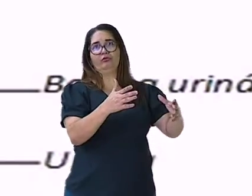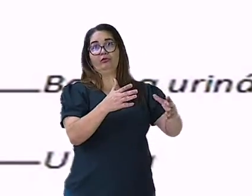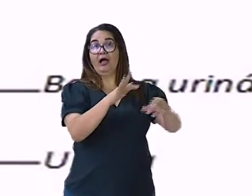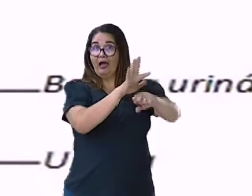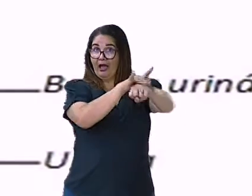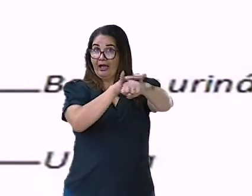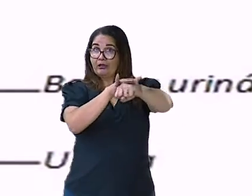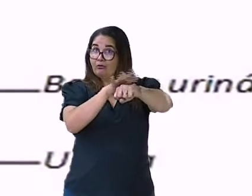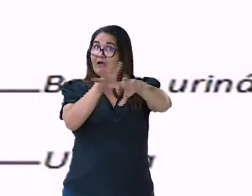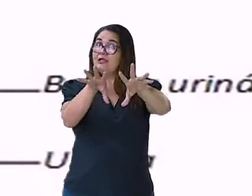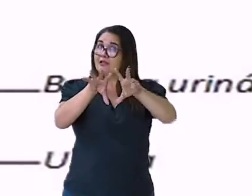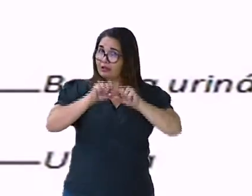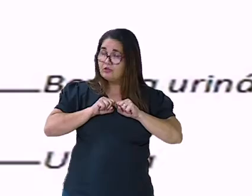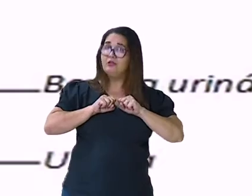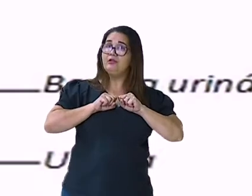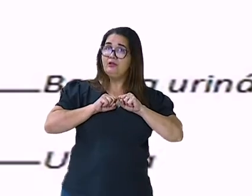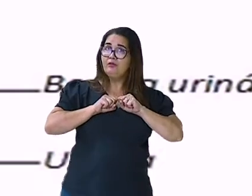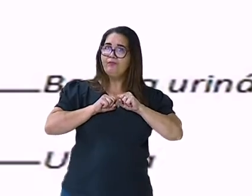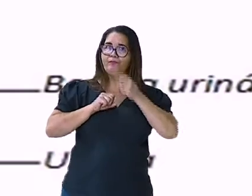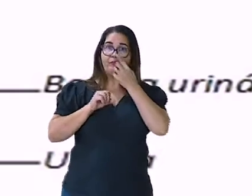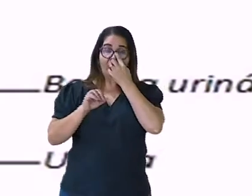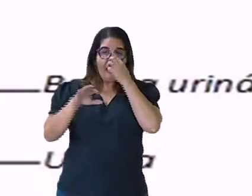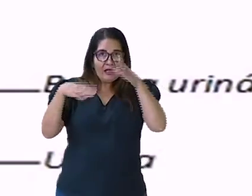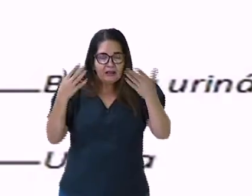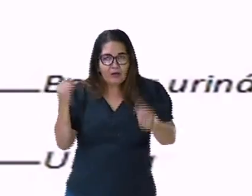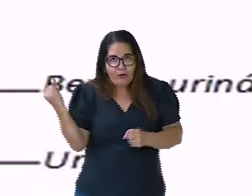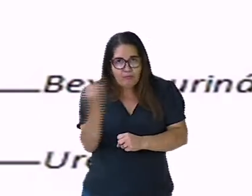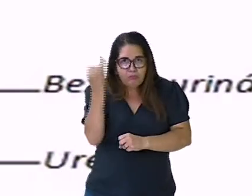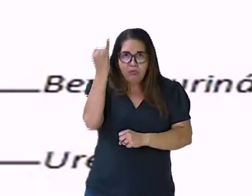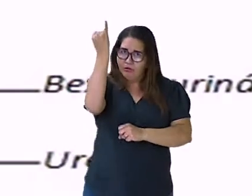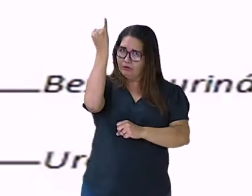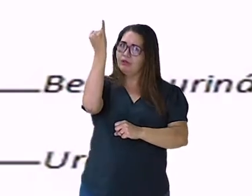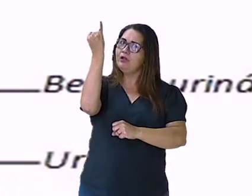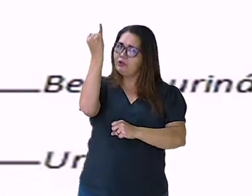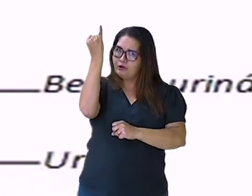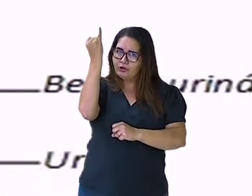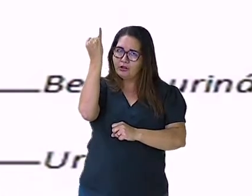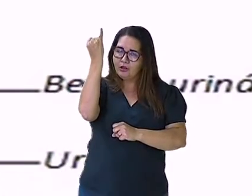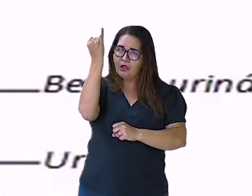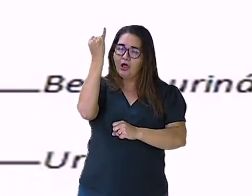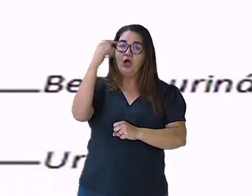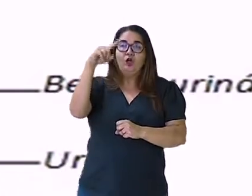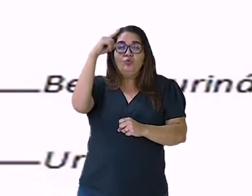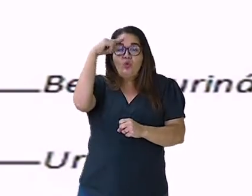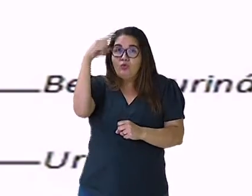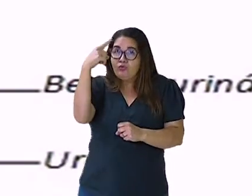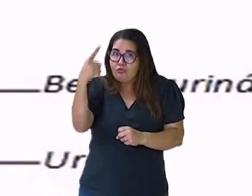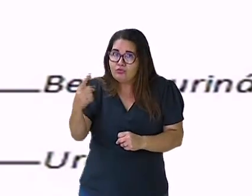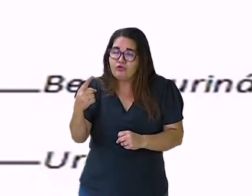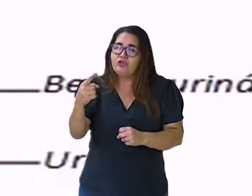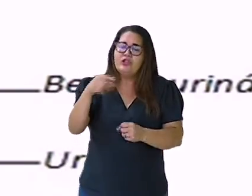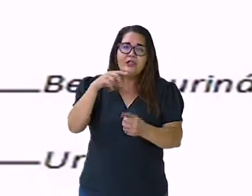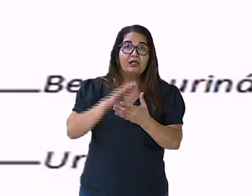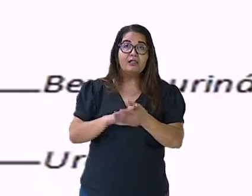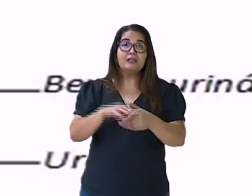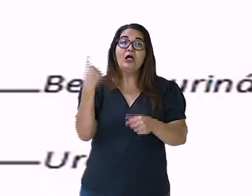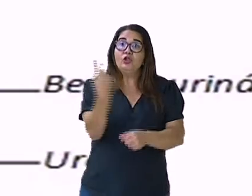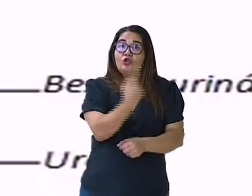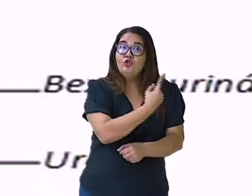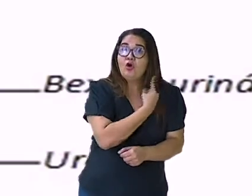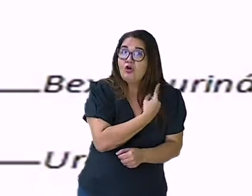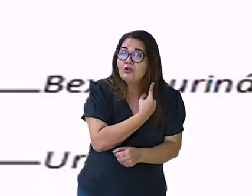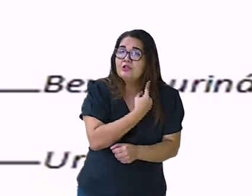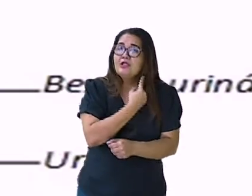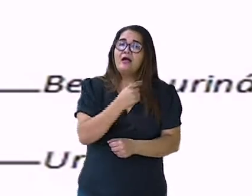água. É importantíssimo a ingestão de no mínimo 1,5 litro de água